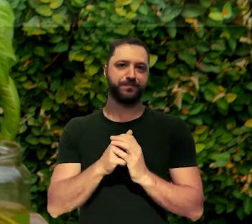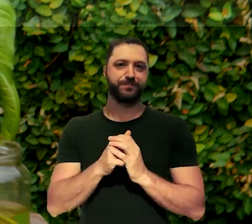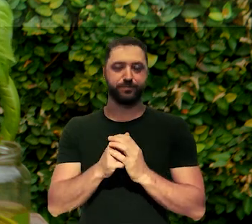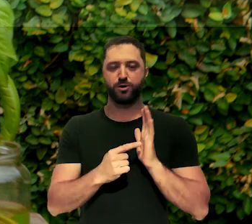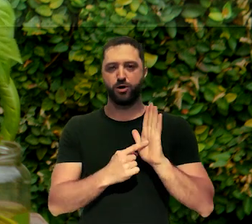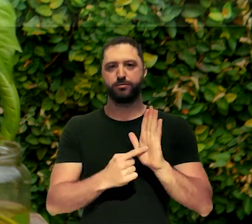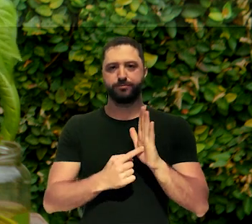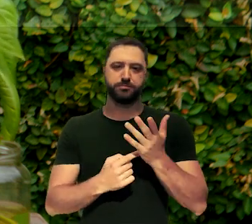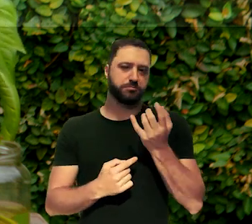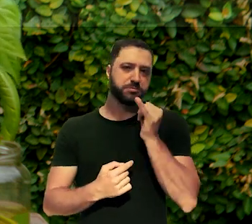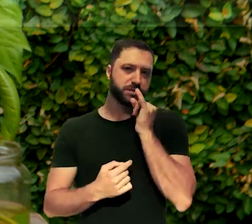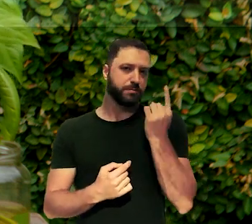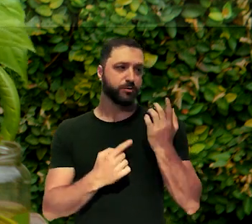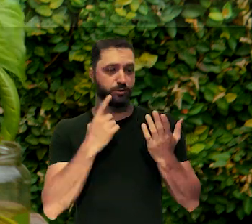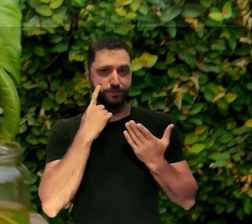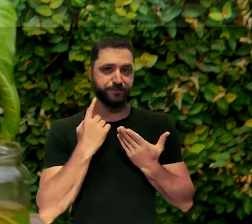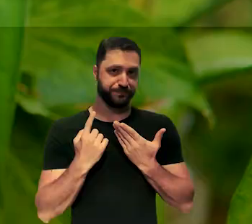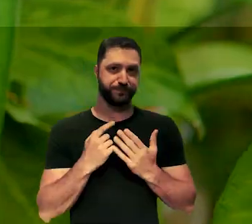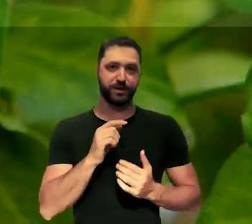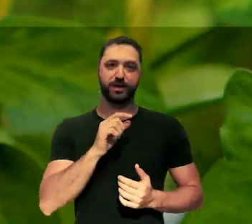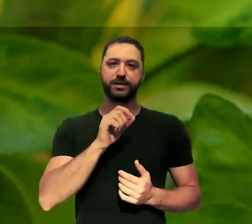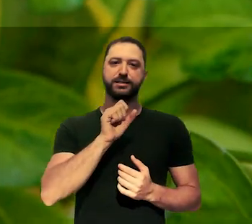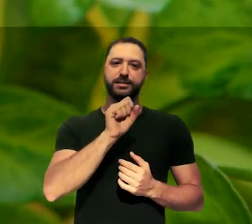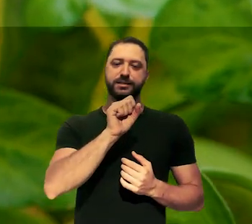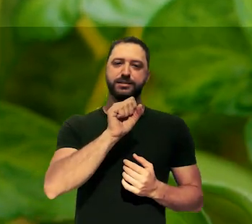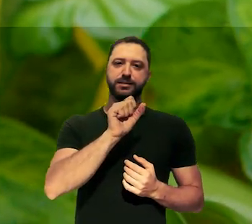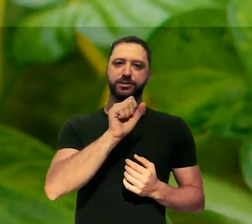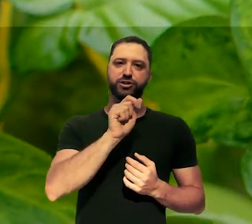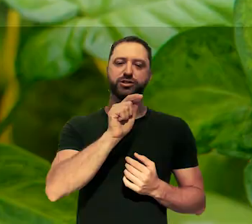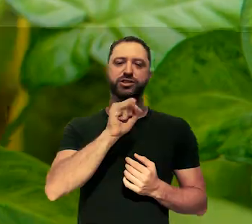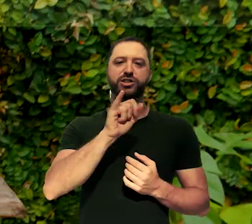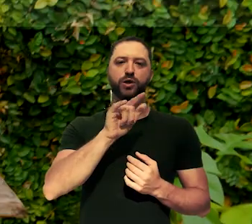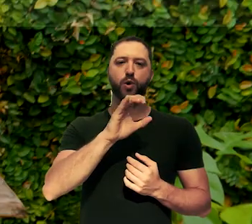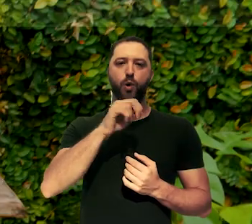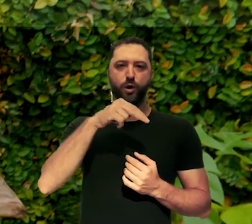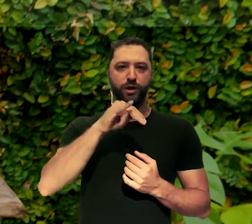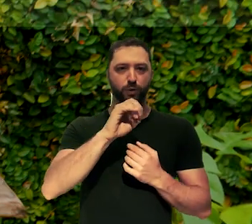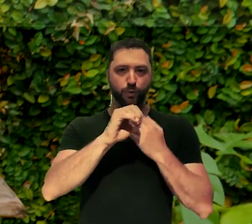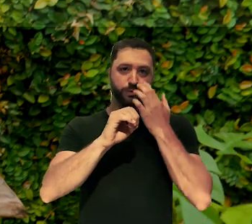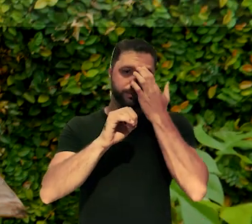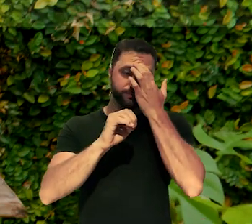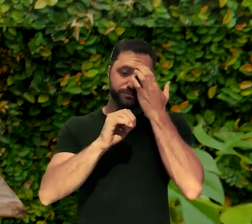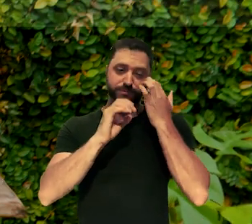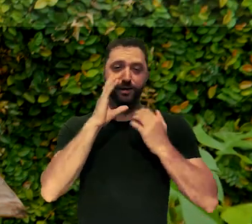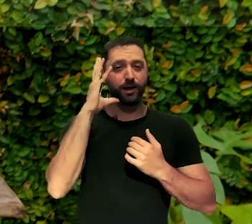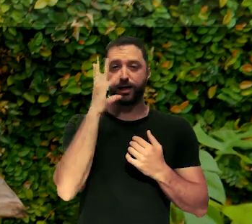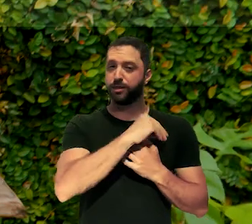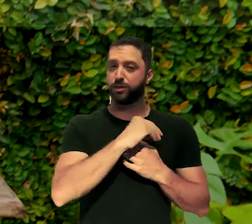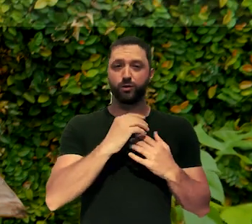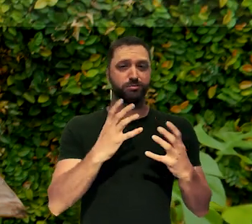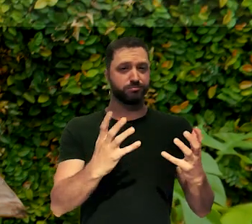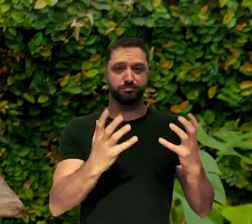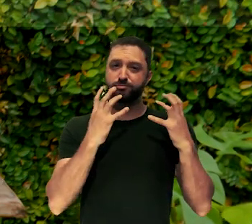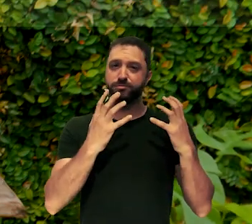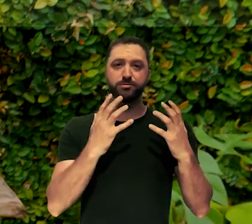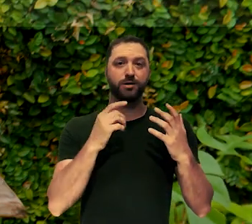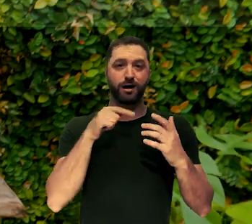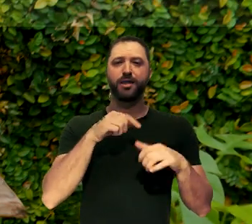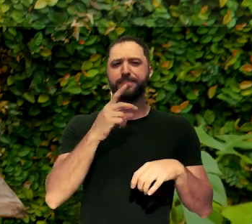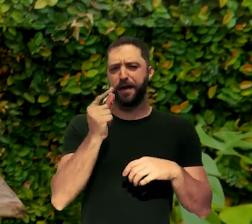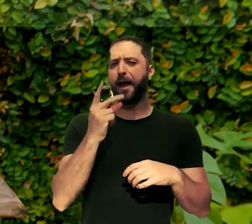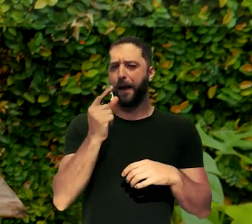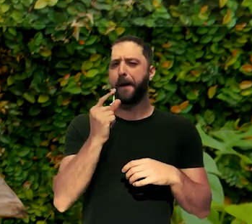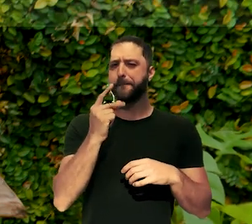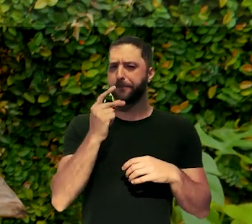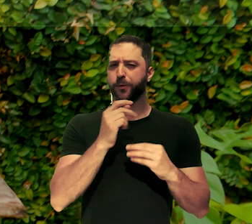cultivo em água. Vamos lá, temos o cigônio, que se dá super bem, adora, fica lindo. Essa muda